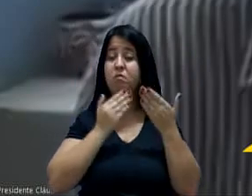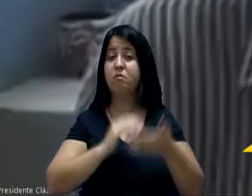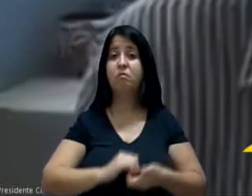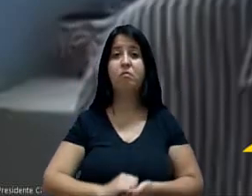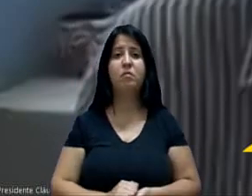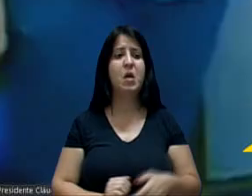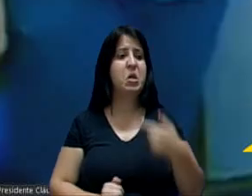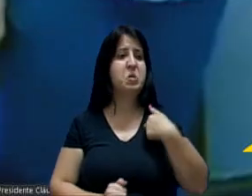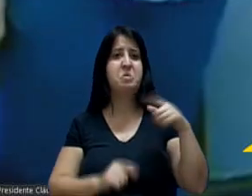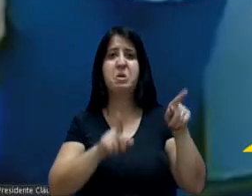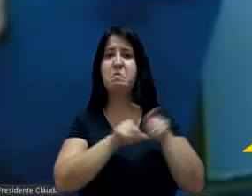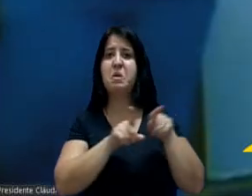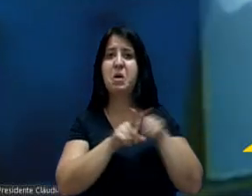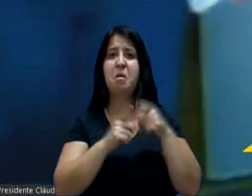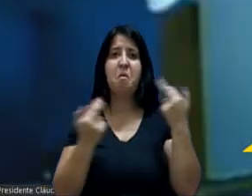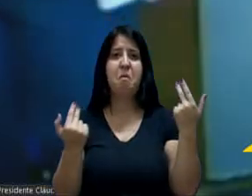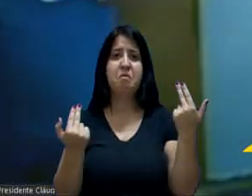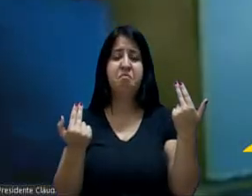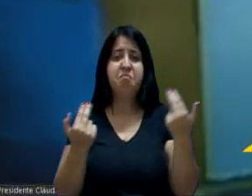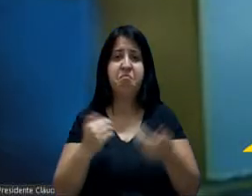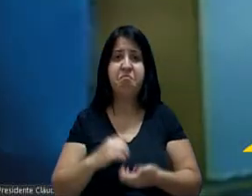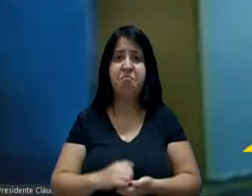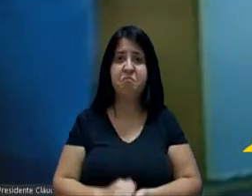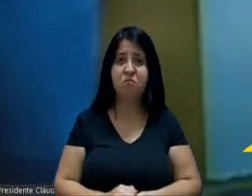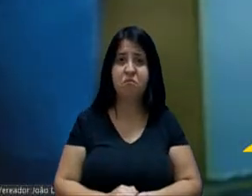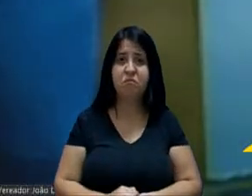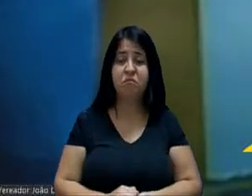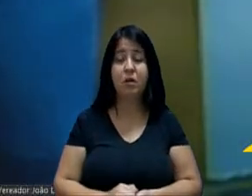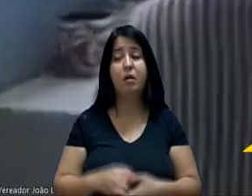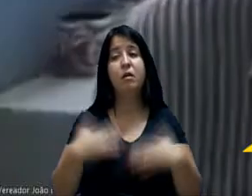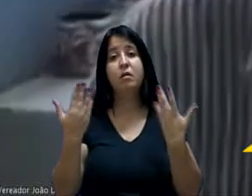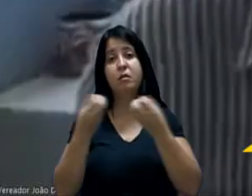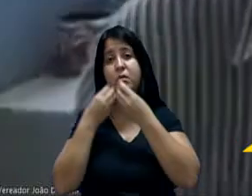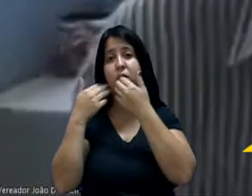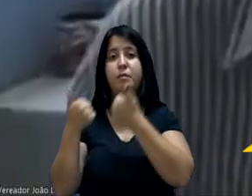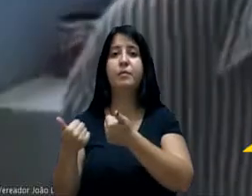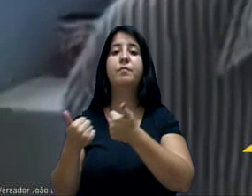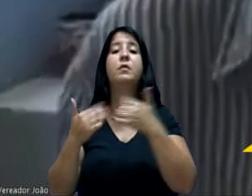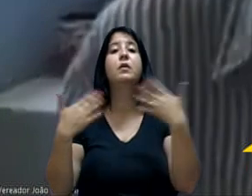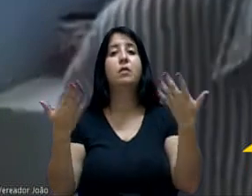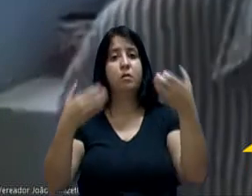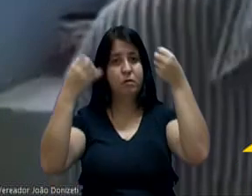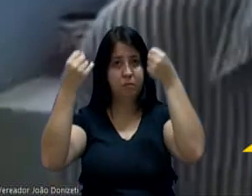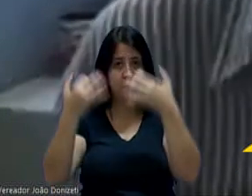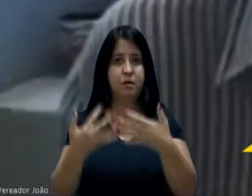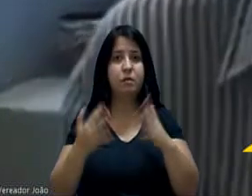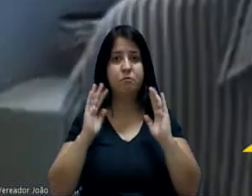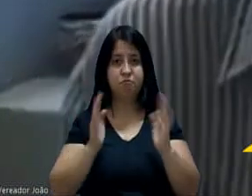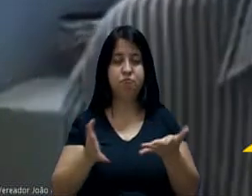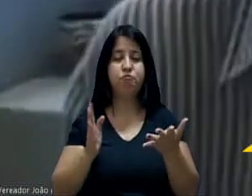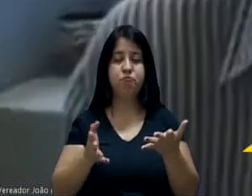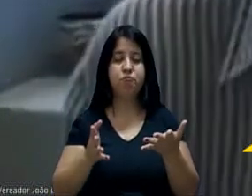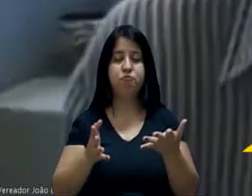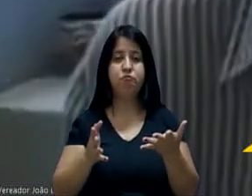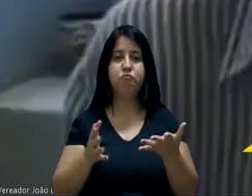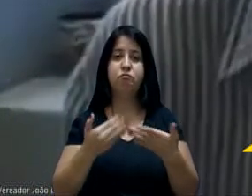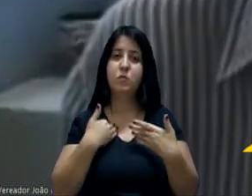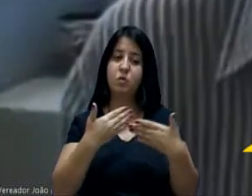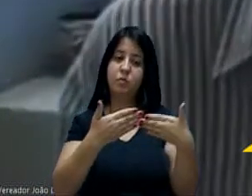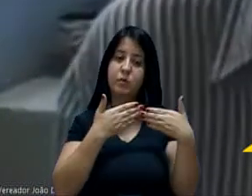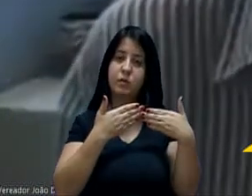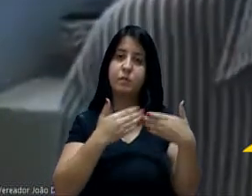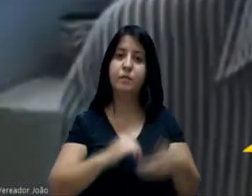Aqui está a mesma coisa. Então, nós vamos... Então tá bom. Está explicado, senhor presidente, o meu encaminhamento?